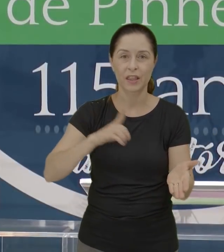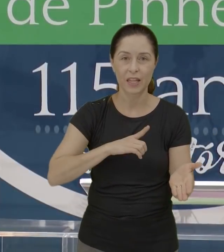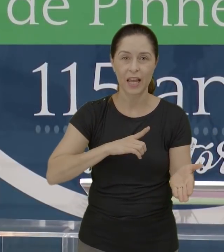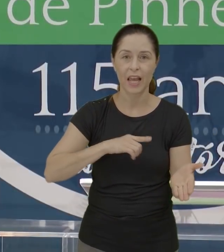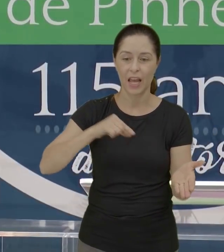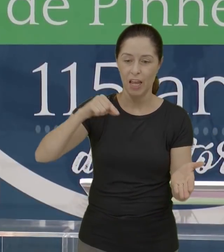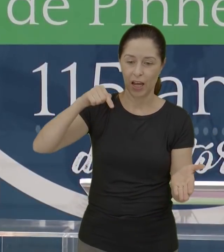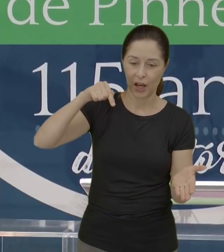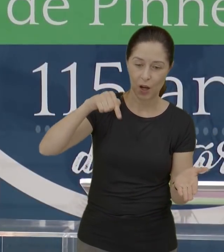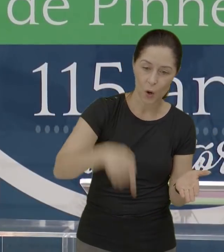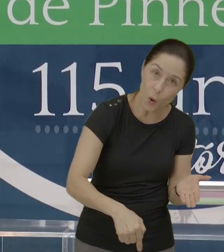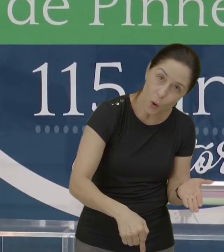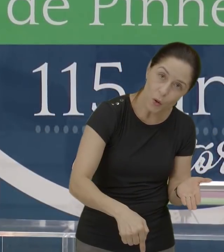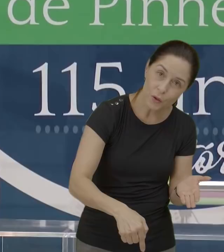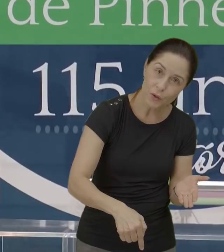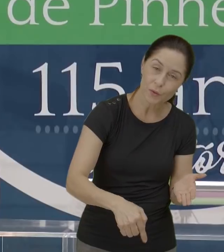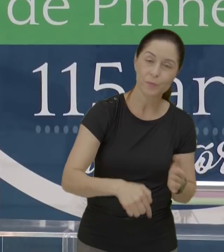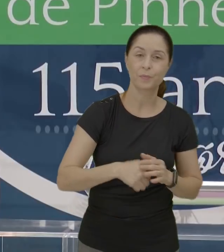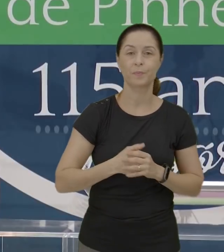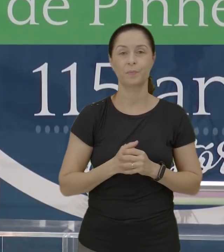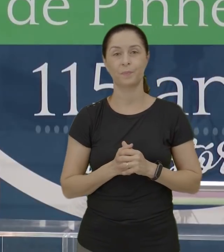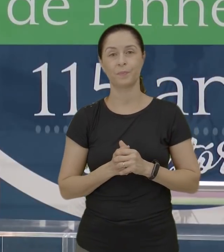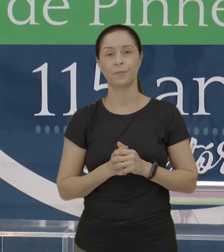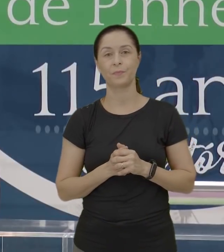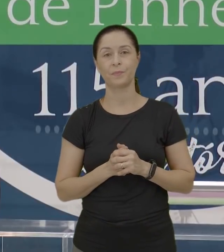Eu tenho essa Bíblia, eu não terei, eu tenho essa Bíblia.